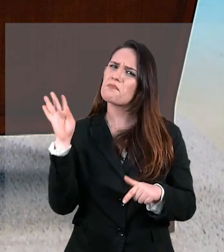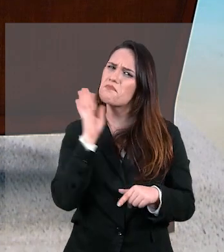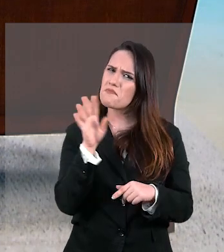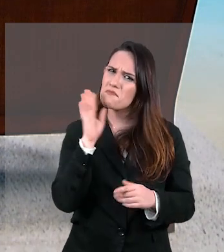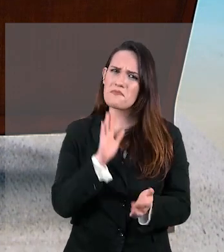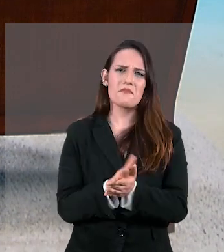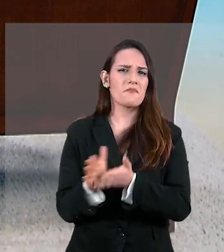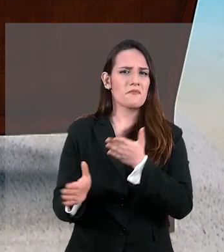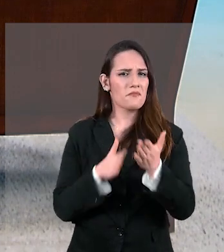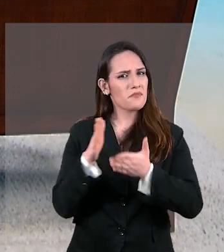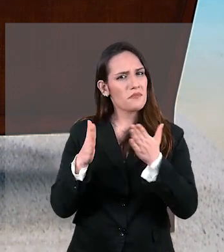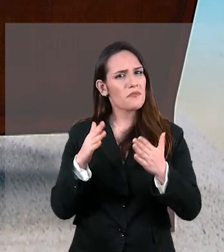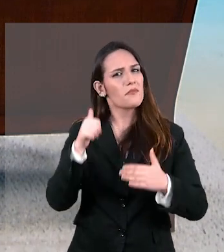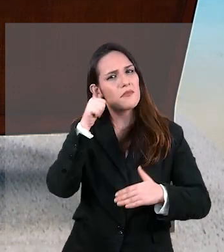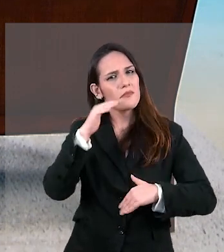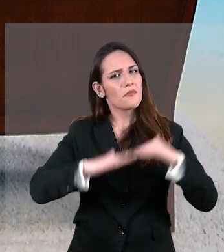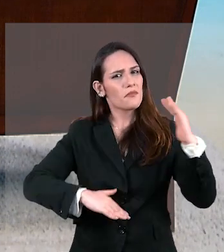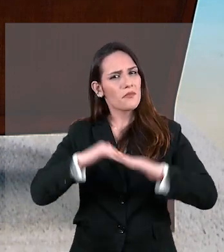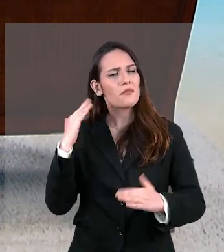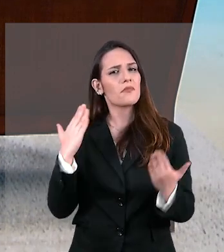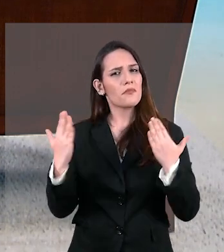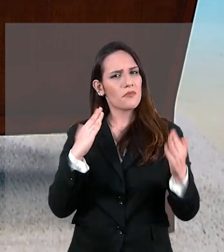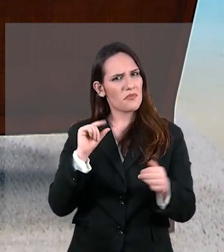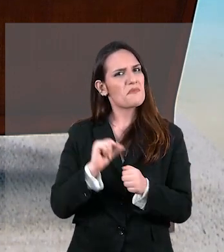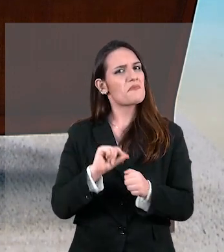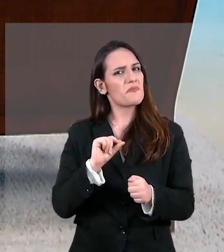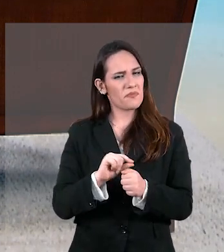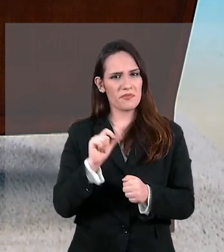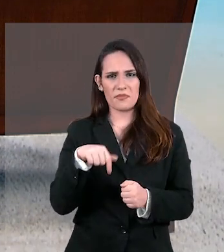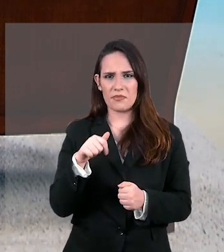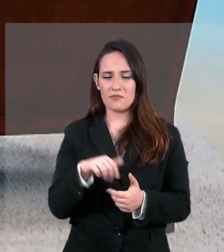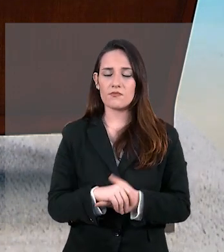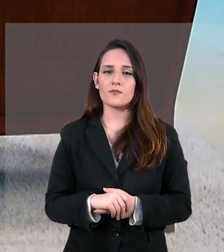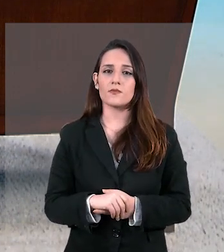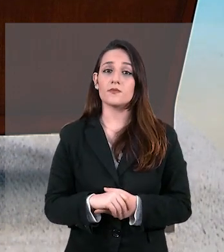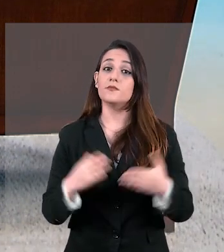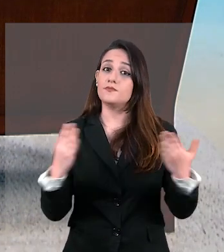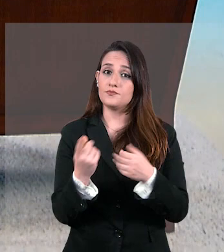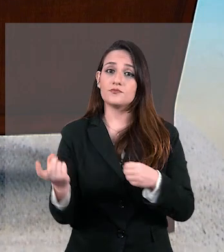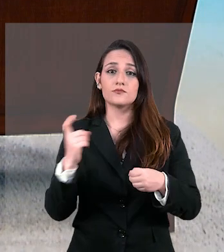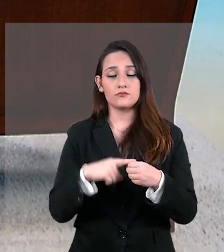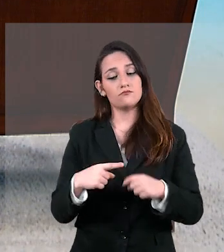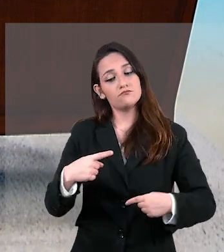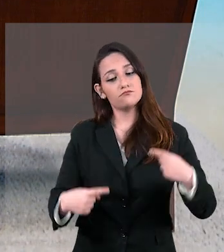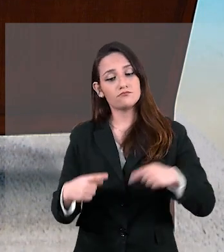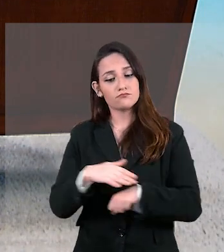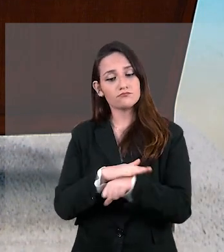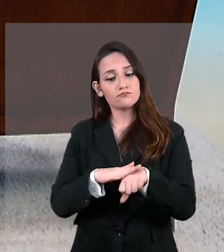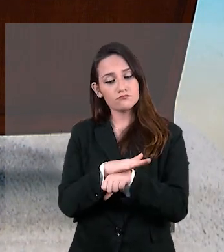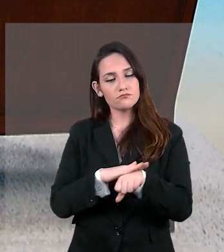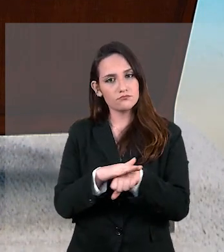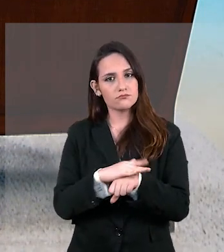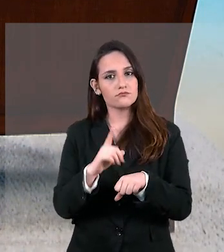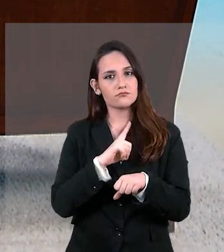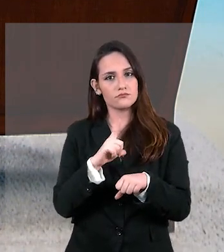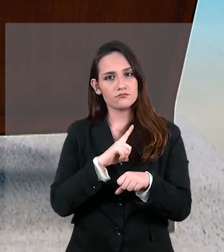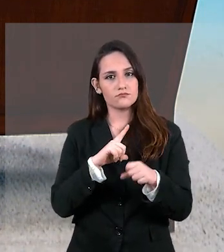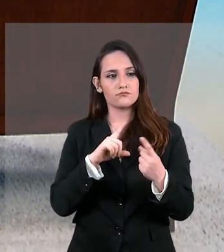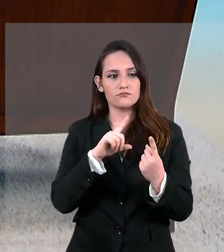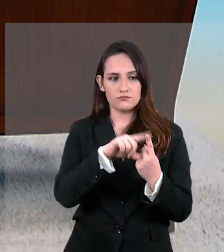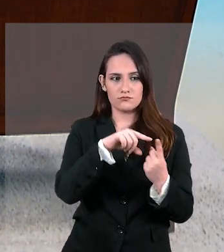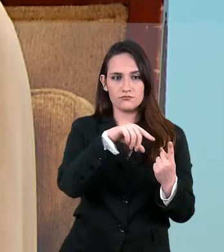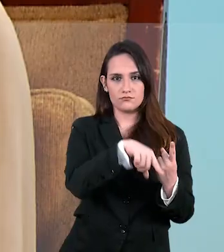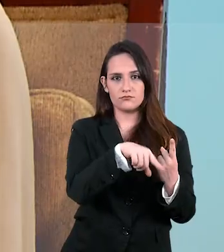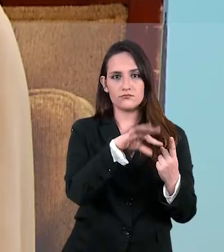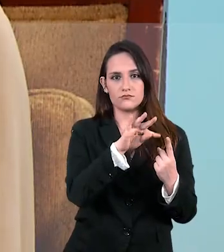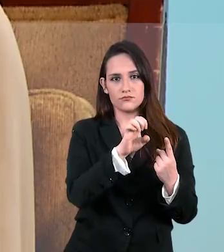muito legal, excepcional que essas psicólogas que a gente acabou de assistir estão fazendo, e a gente está de volta com o nosso bate-papo, recebendo aqui